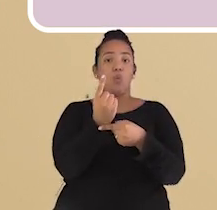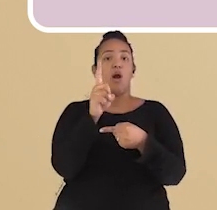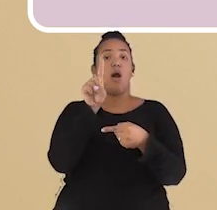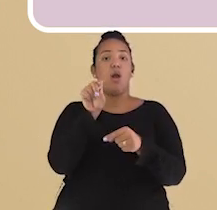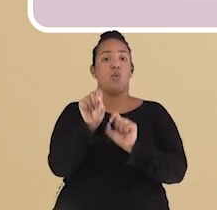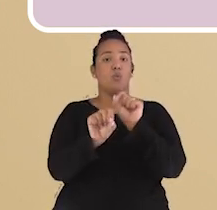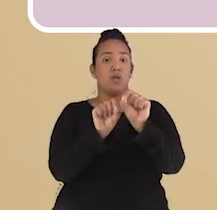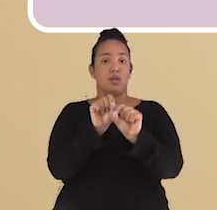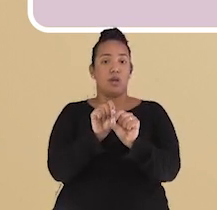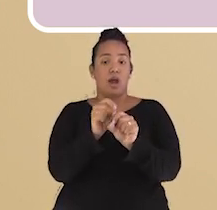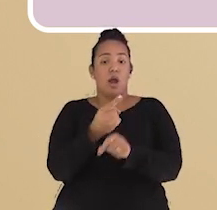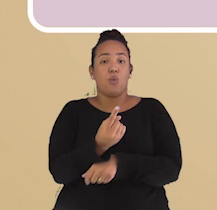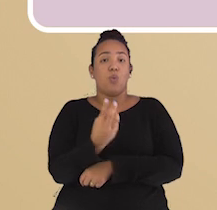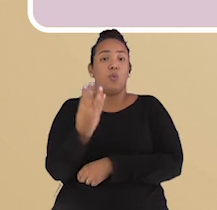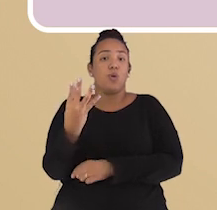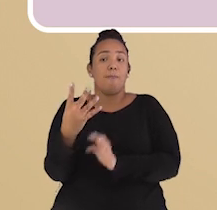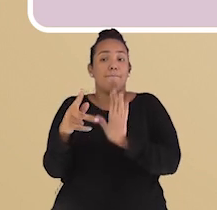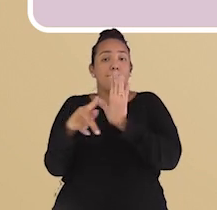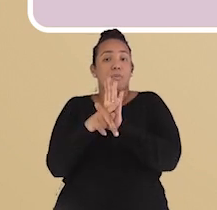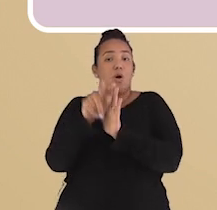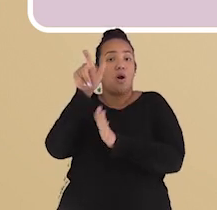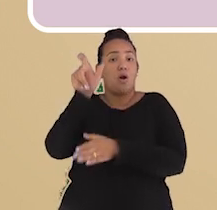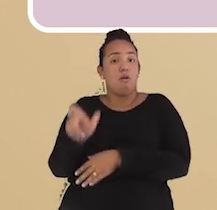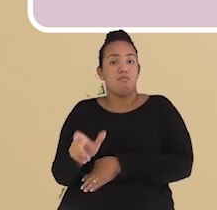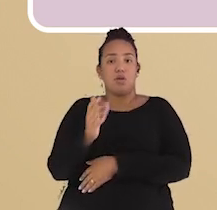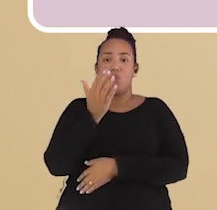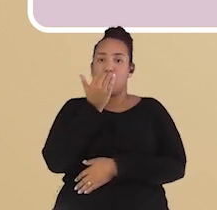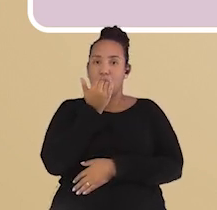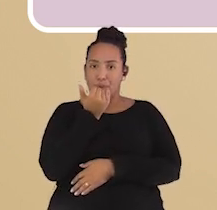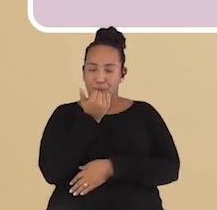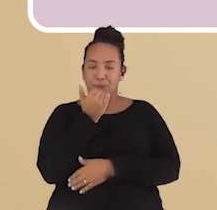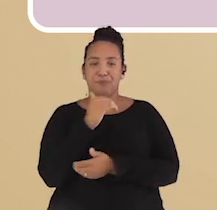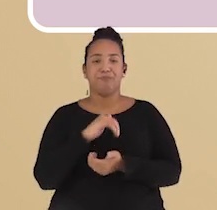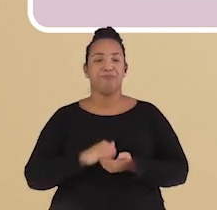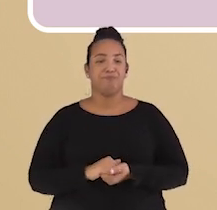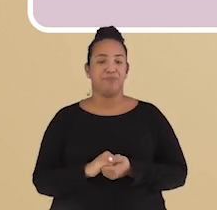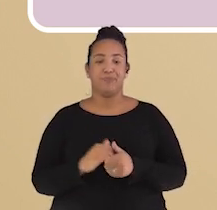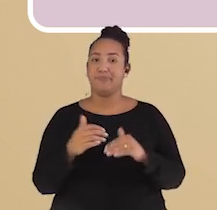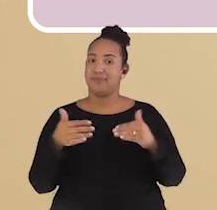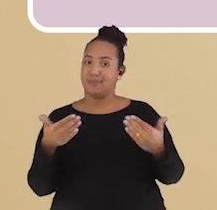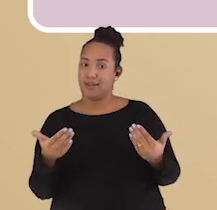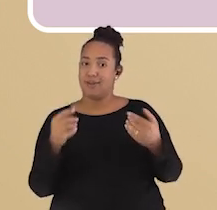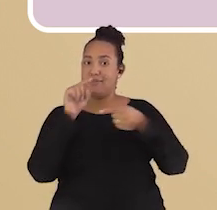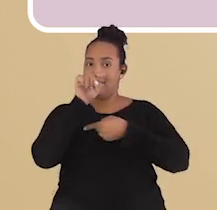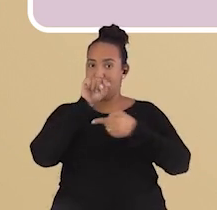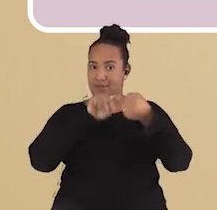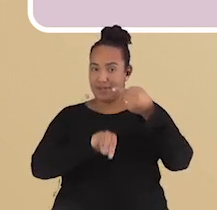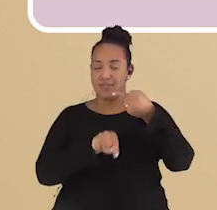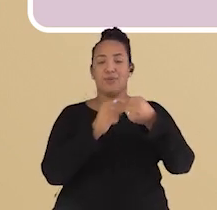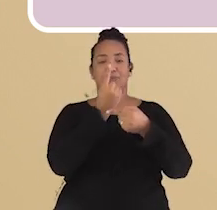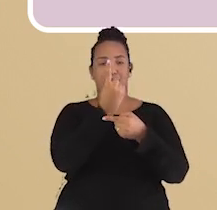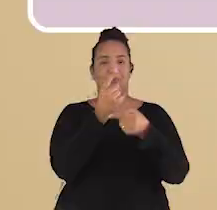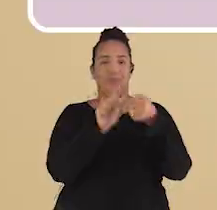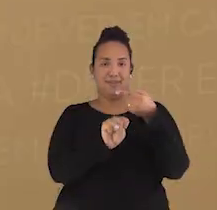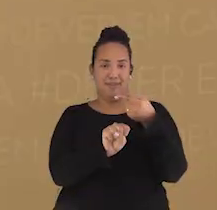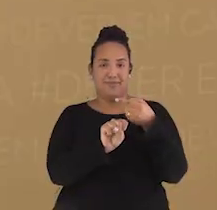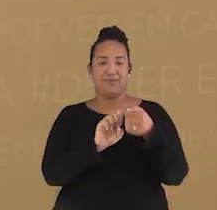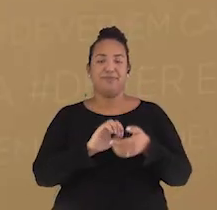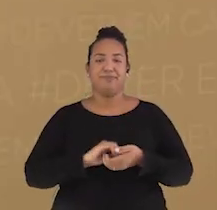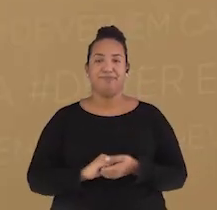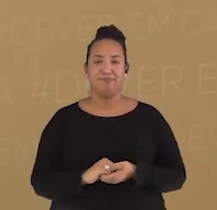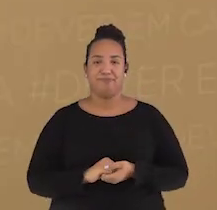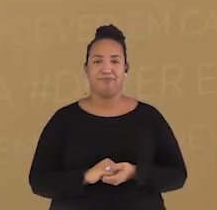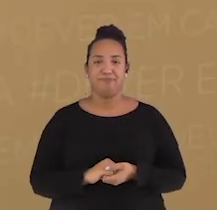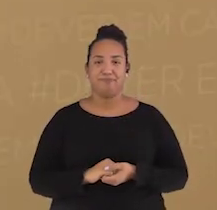pois indica a quantidade de fatias que foram comidas. Logo, a fração é 1/8.